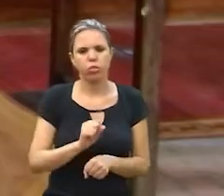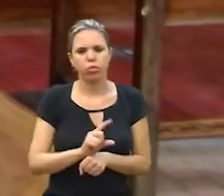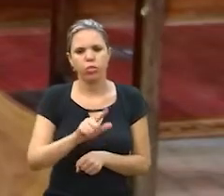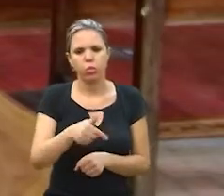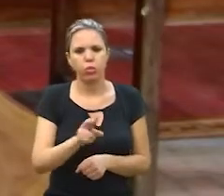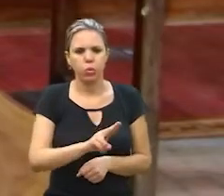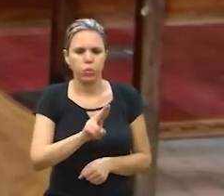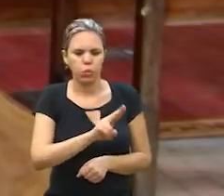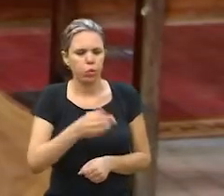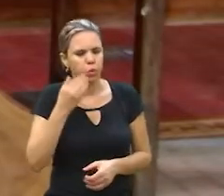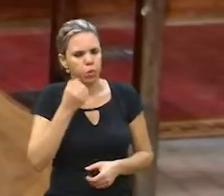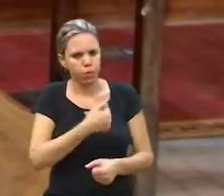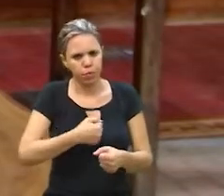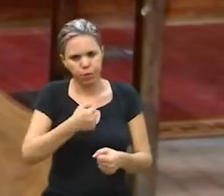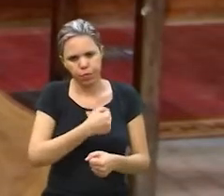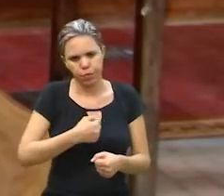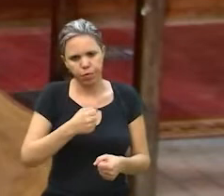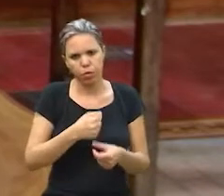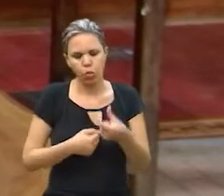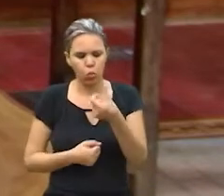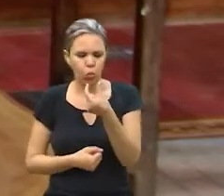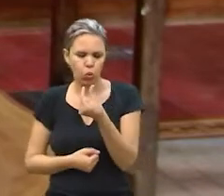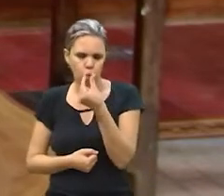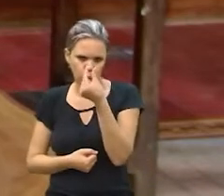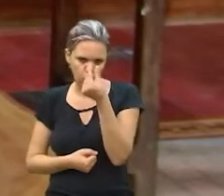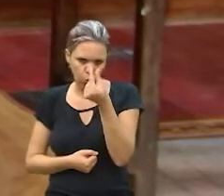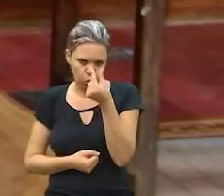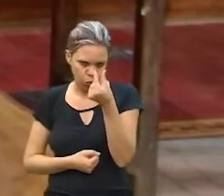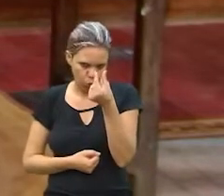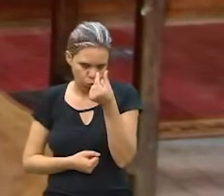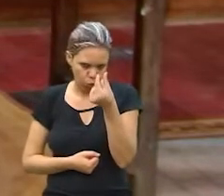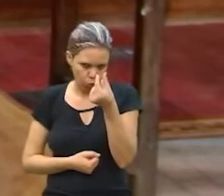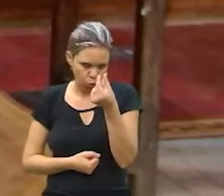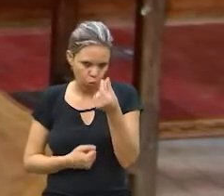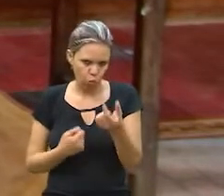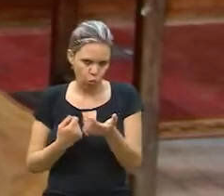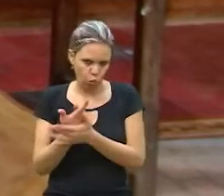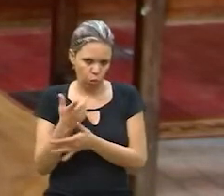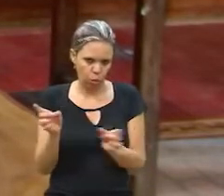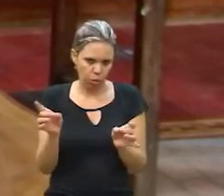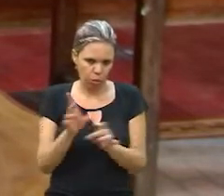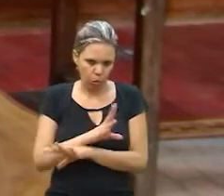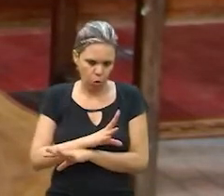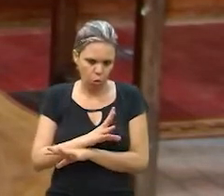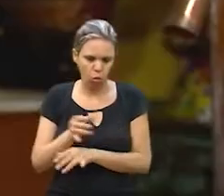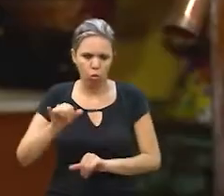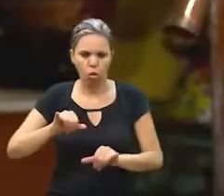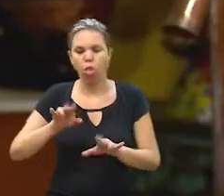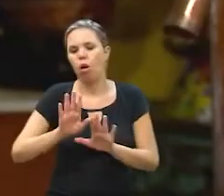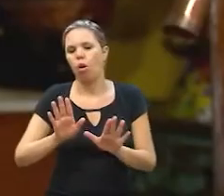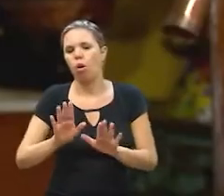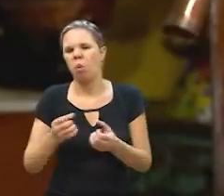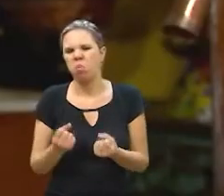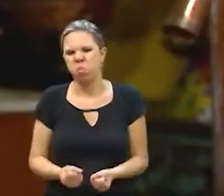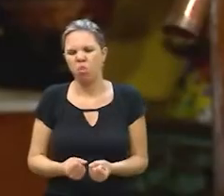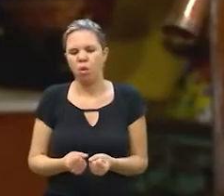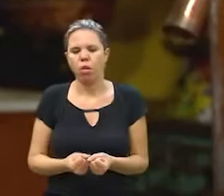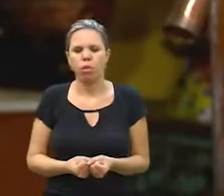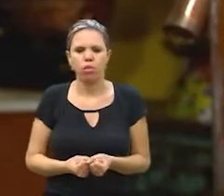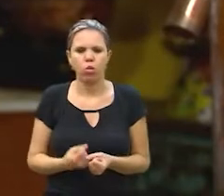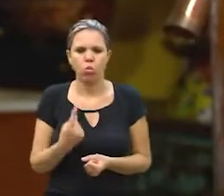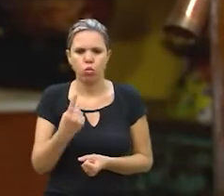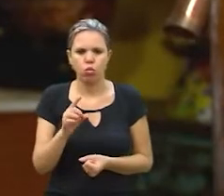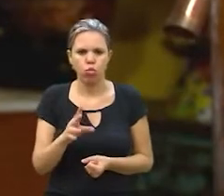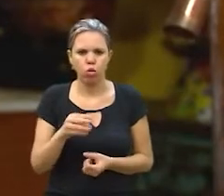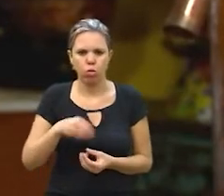aí pode ser também aquele de tablete? A gente fazer com aquele de tablete? Ou vai ficar muito pesado o sabor? Não, você pega o